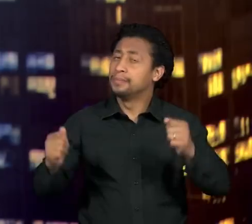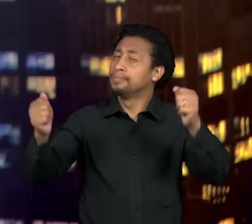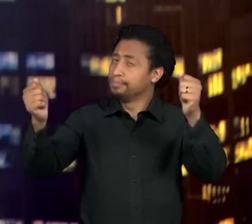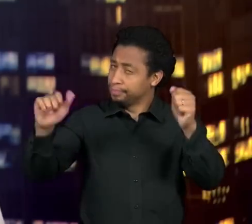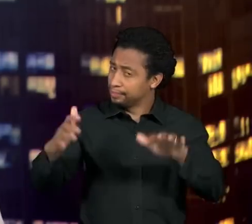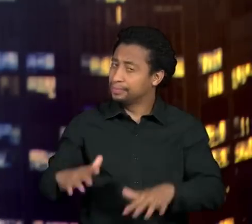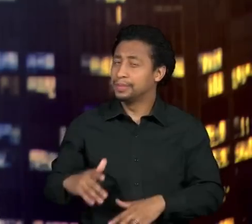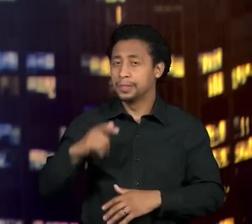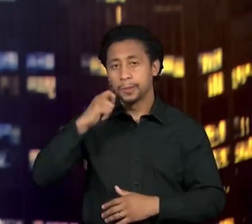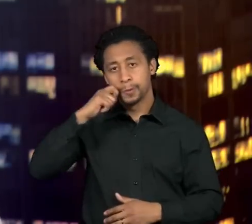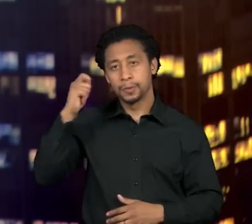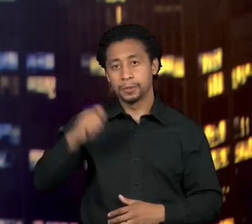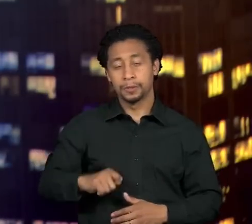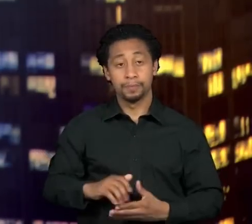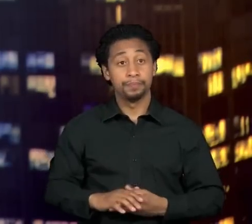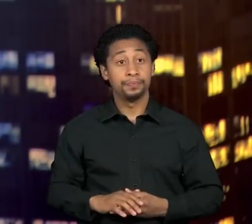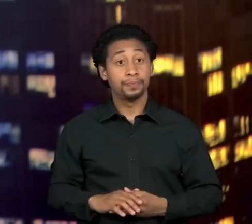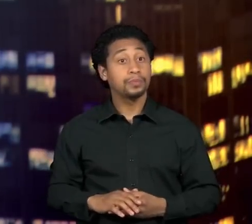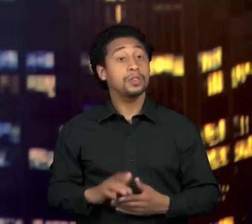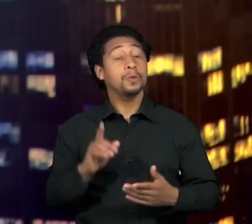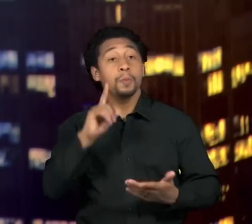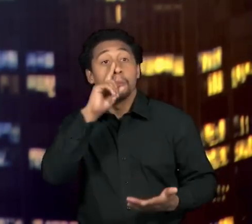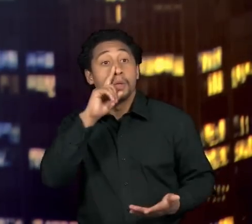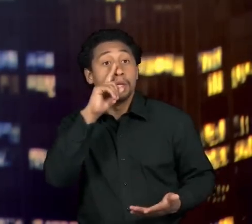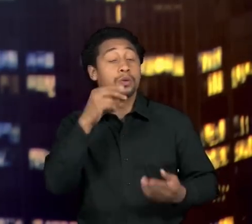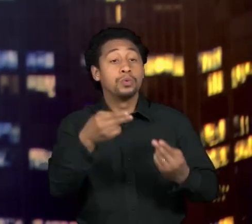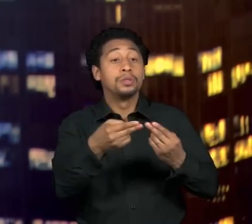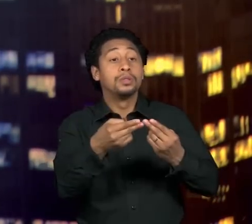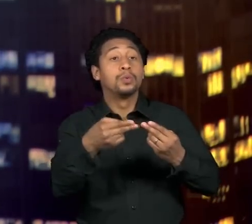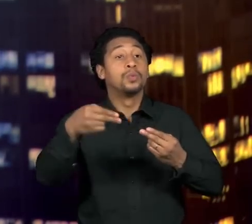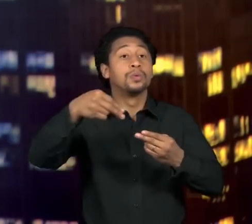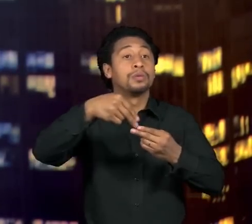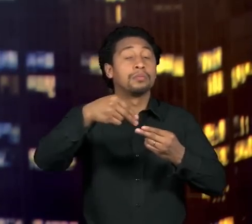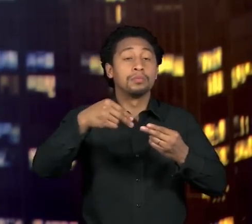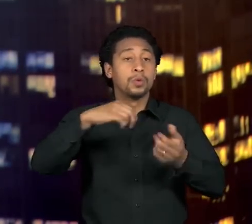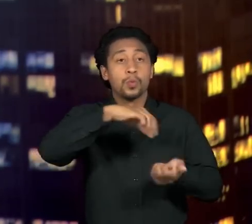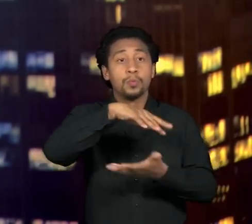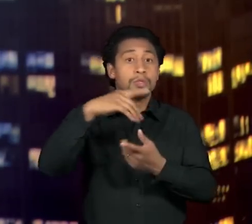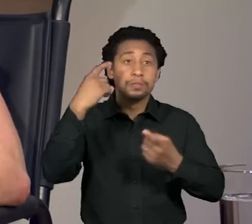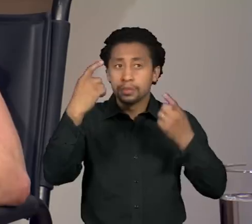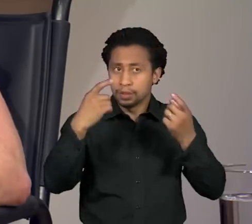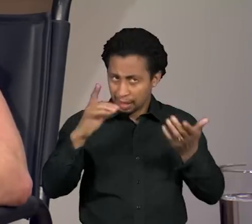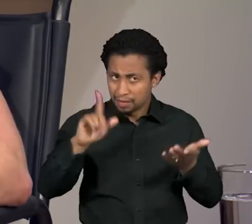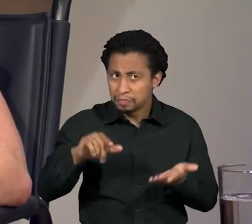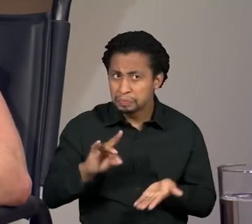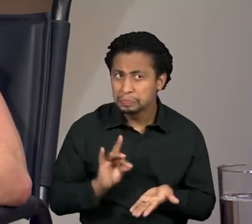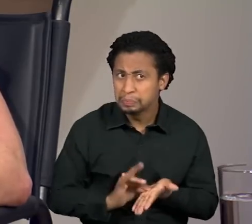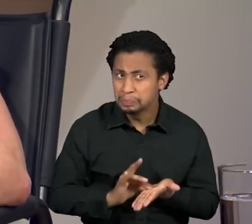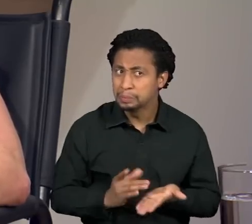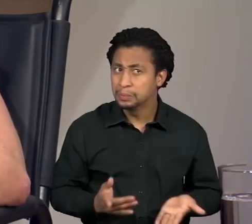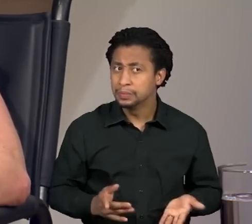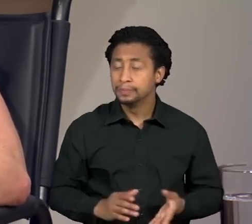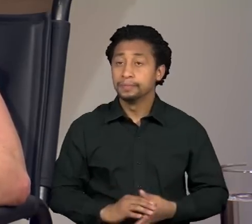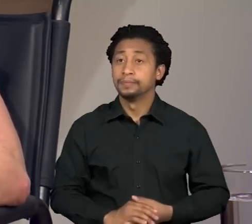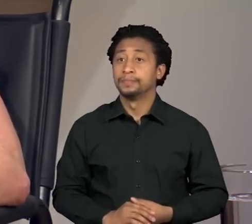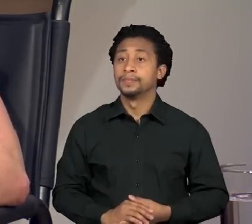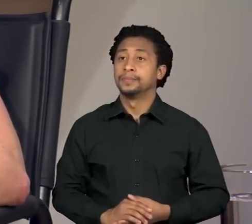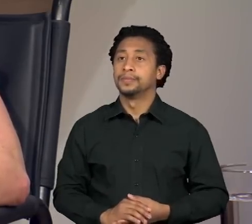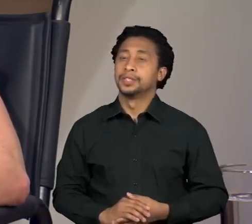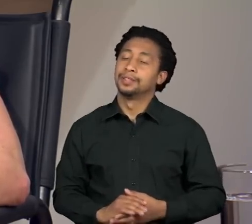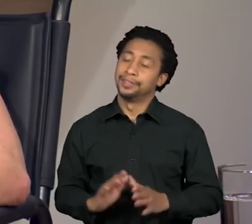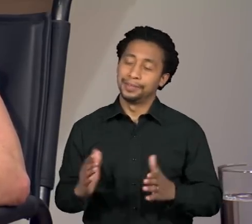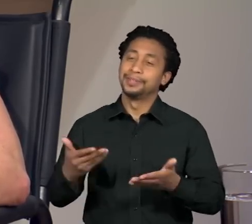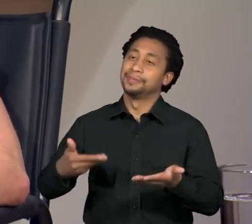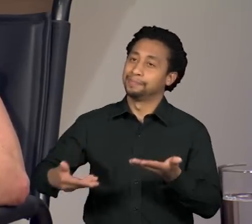E a ameaça nuclear que preocupa o mundo todo, quanto que isso é real? Eu considero sempre falar em